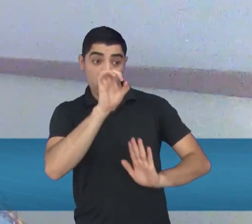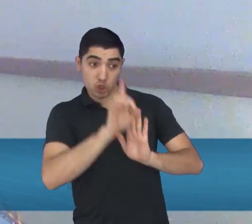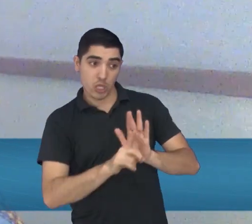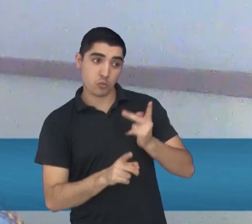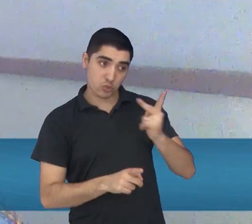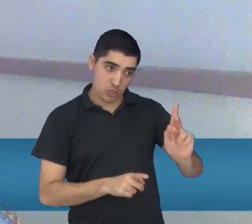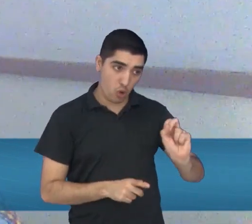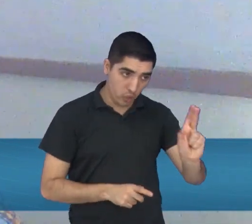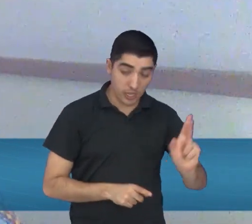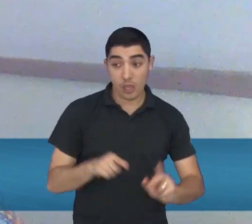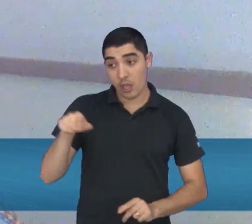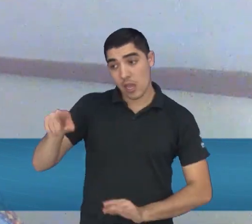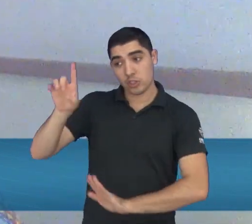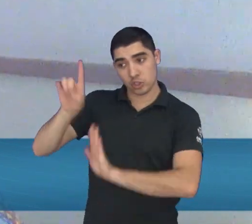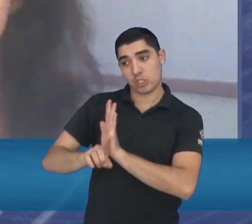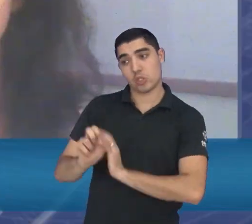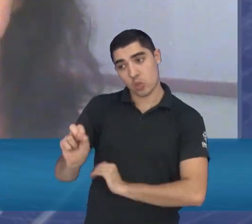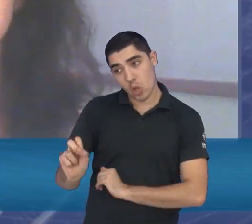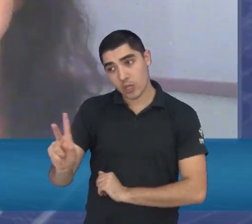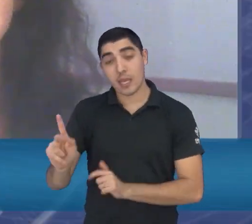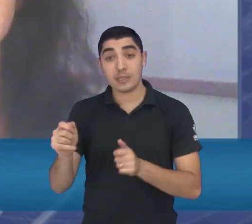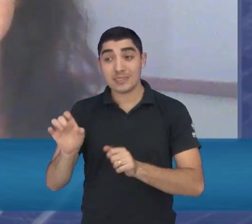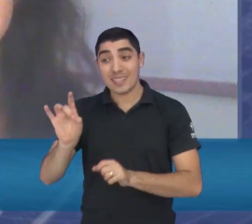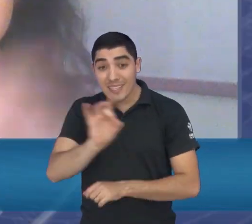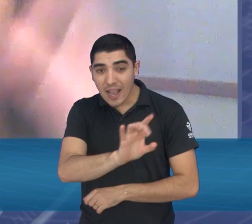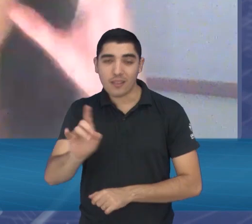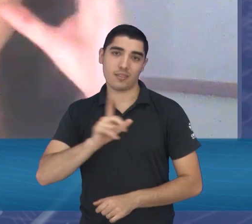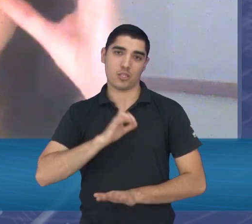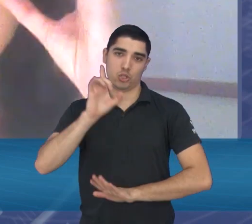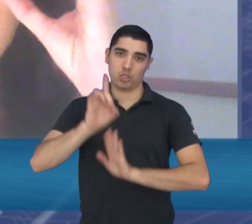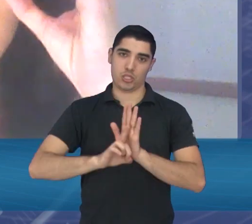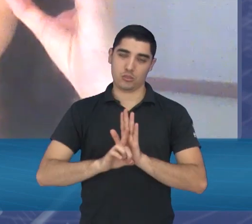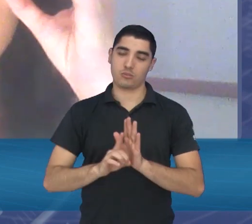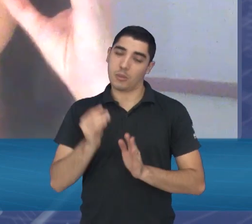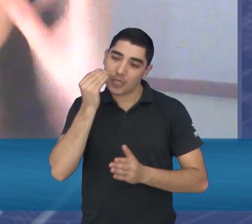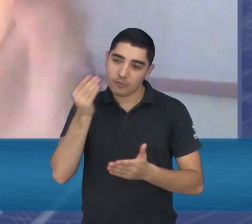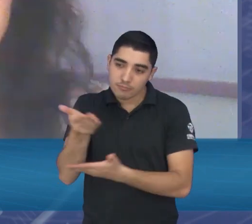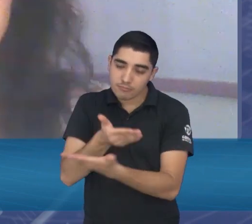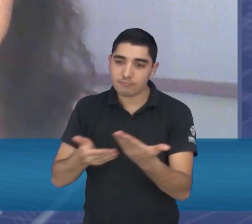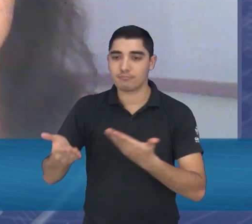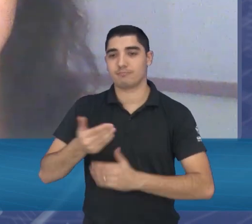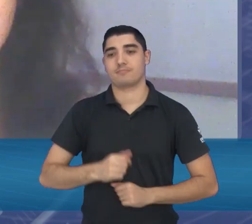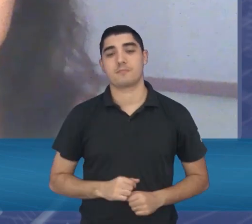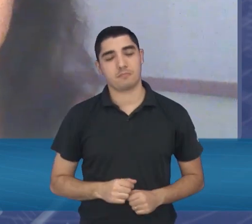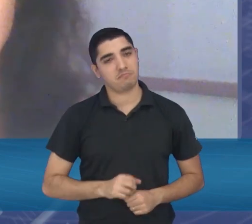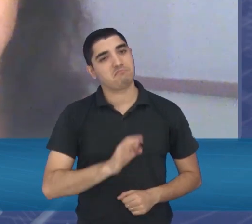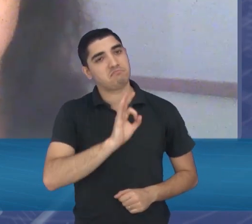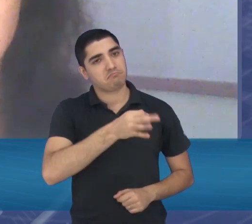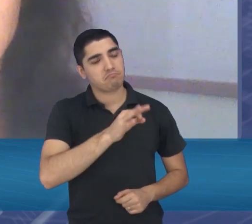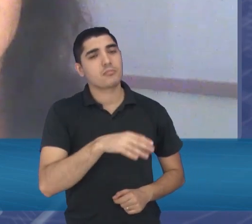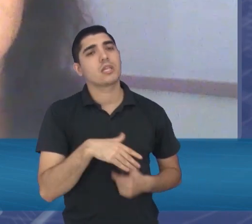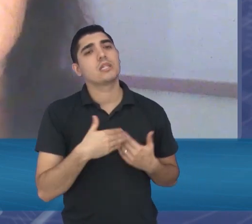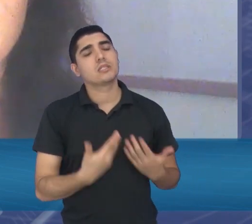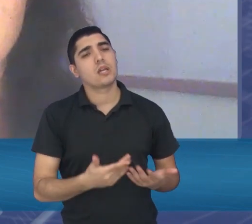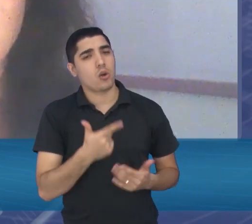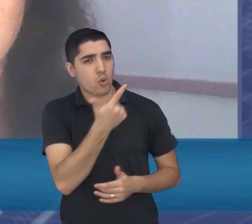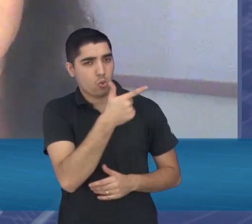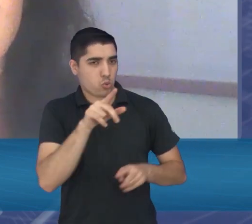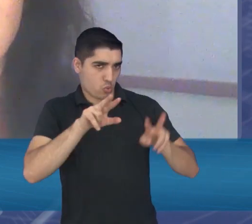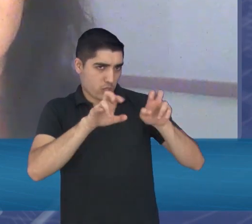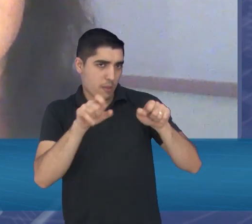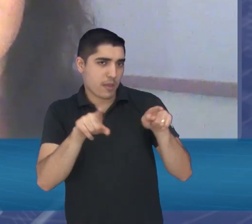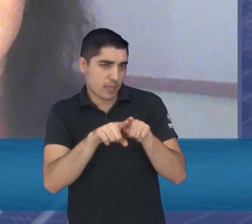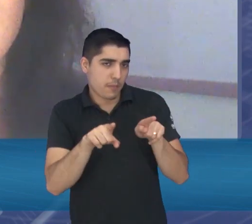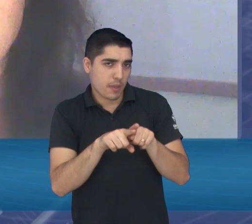do outro. Então, eu acho que isso facilita bastante. Isso aí. E, Mônica, outro assunto, né,